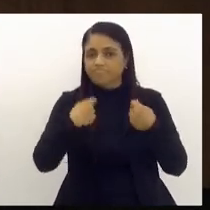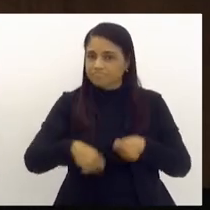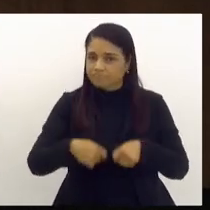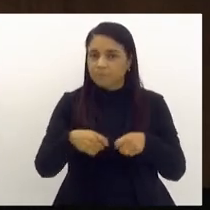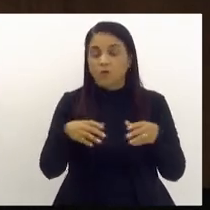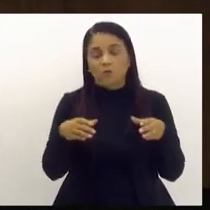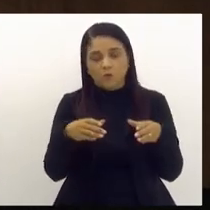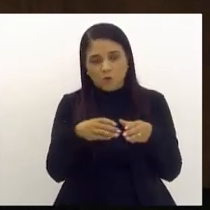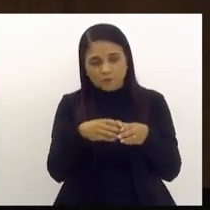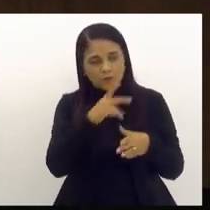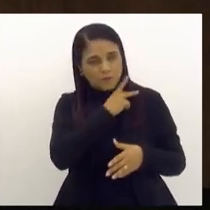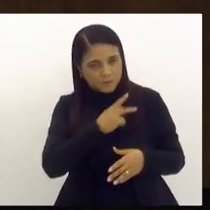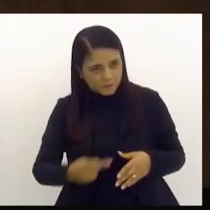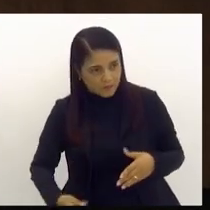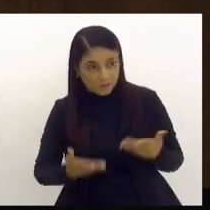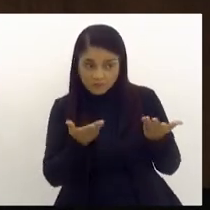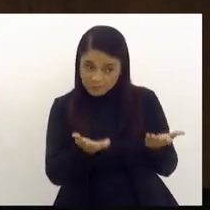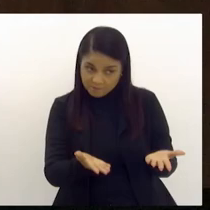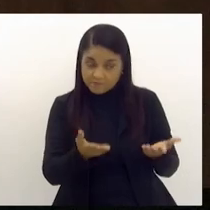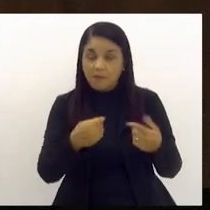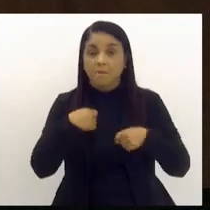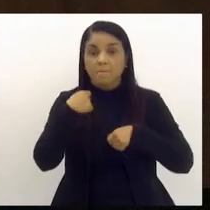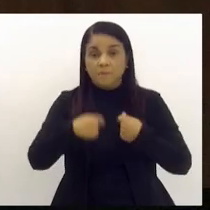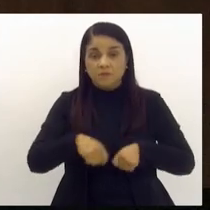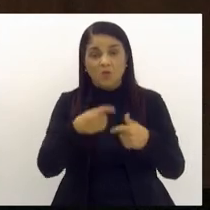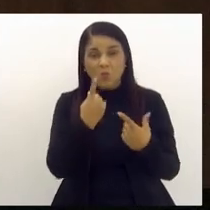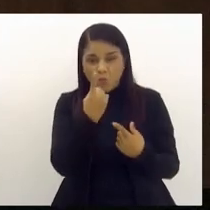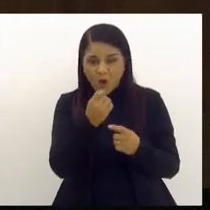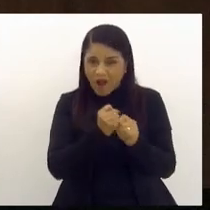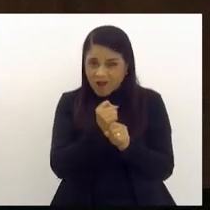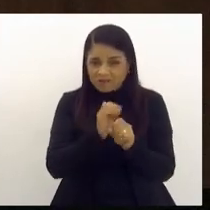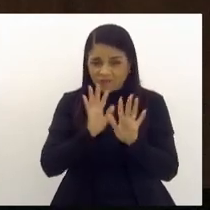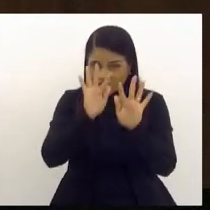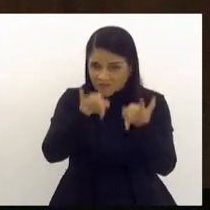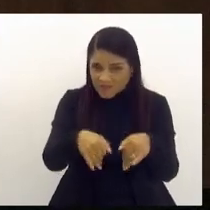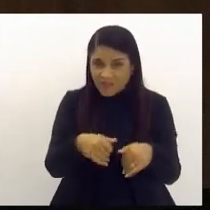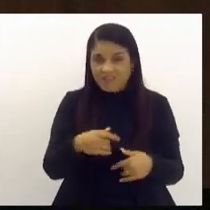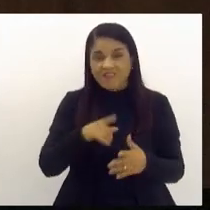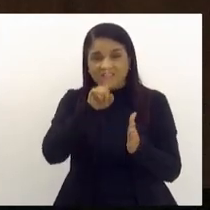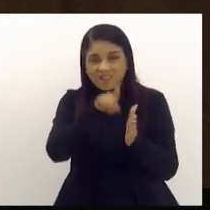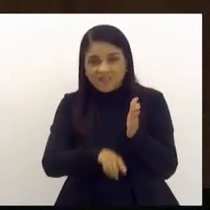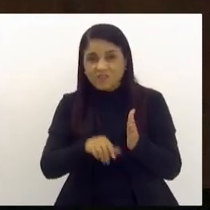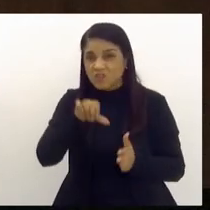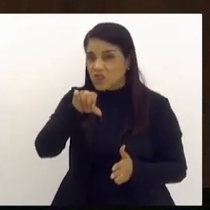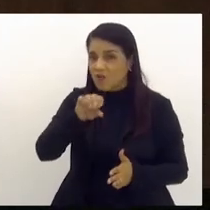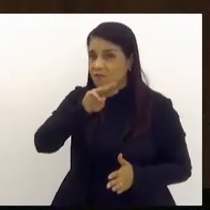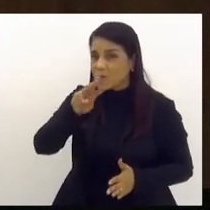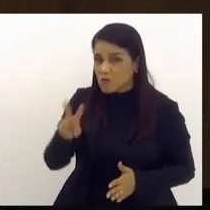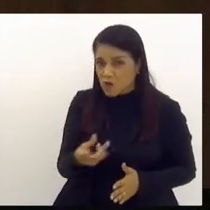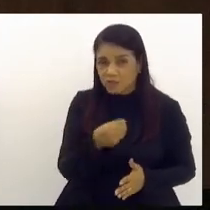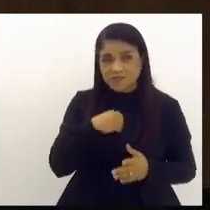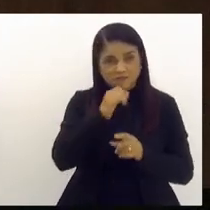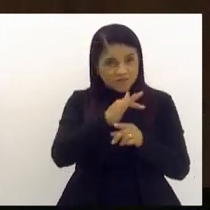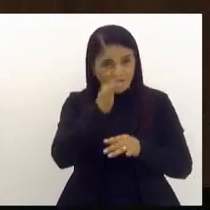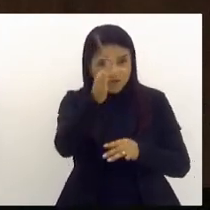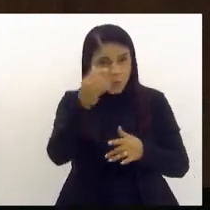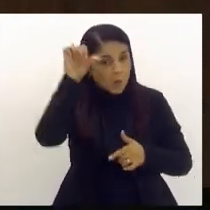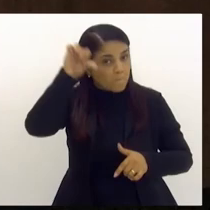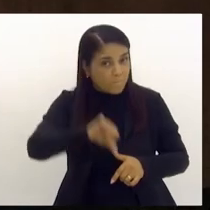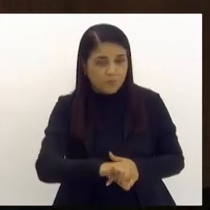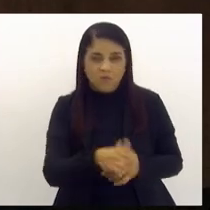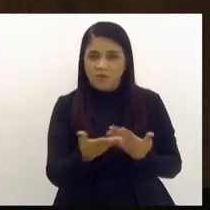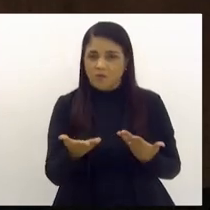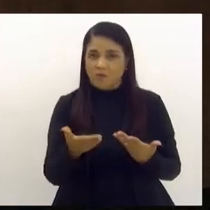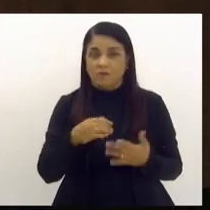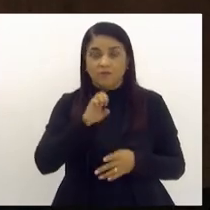da comissão. Não dá para terminar mais um ano com um déficit de quase 9 bilhões, esperando que nos próximos anos a situação vai ser pior. O